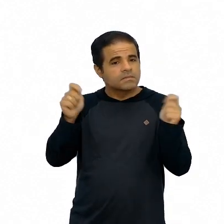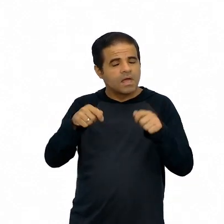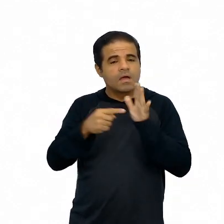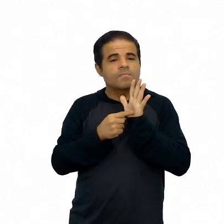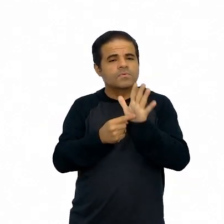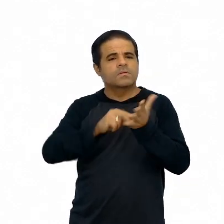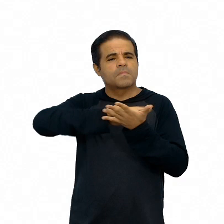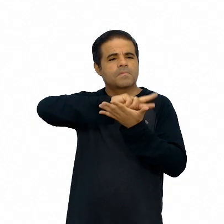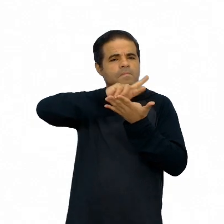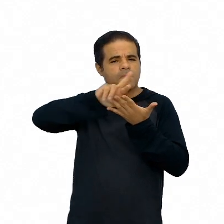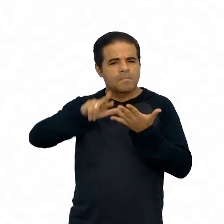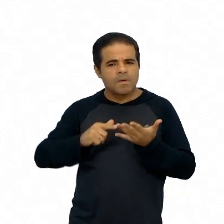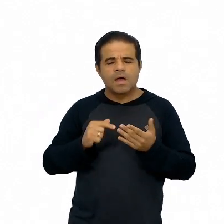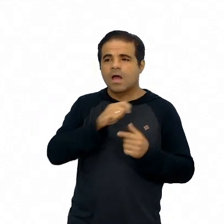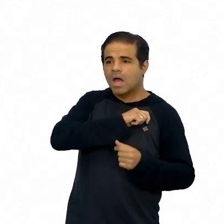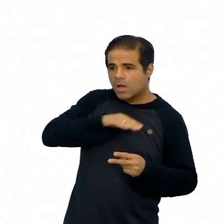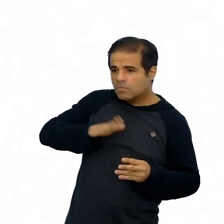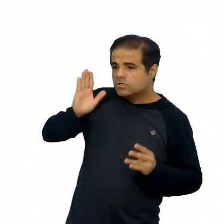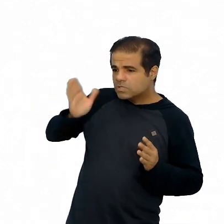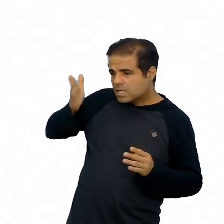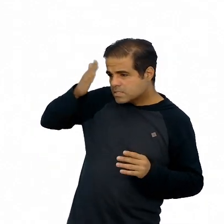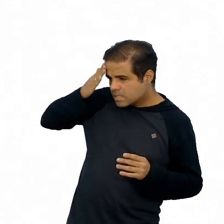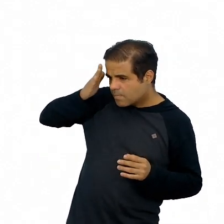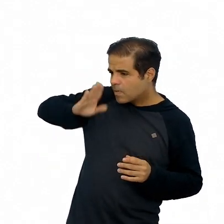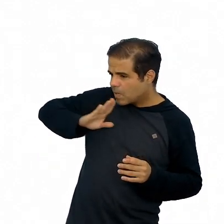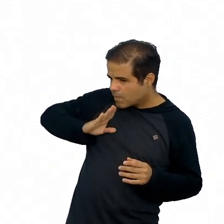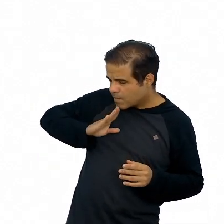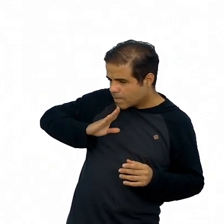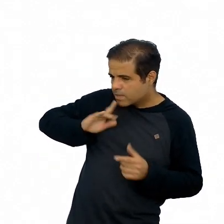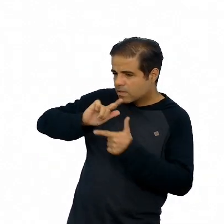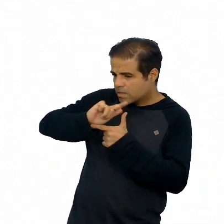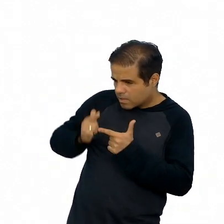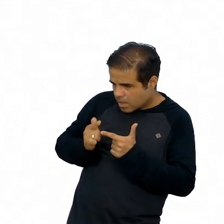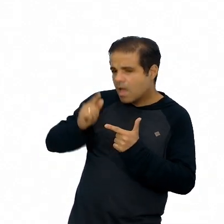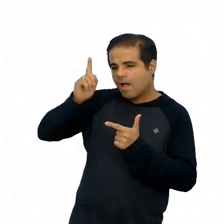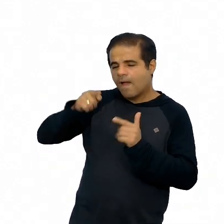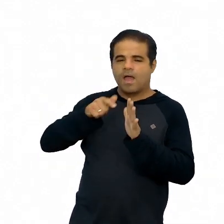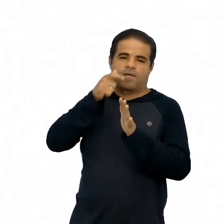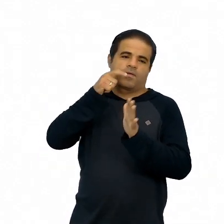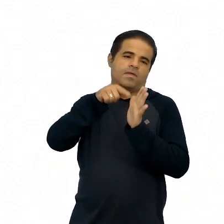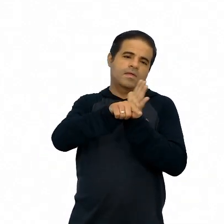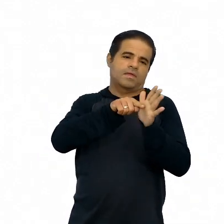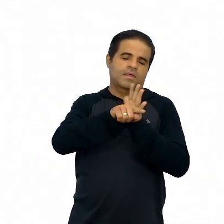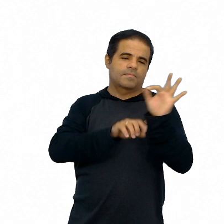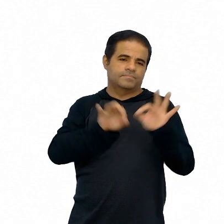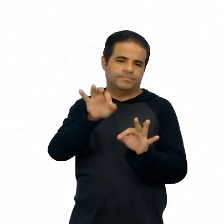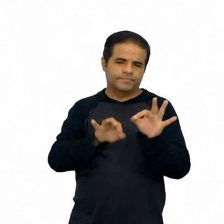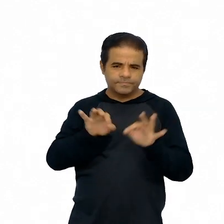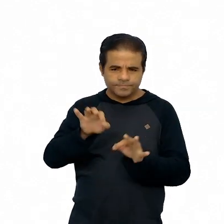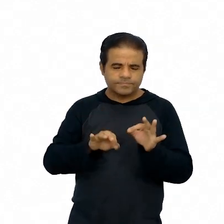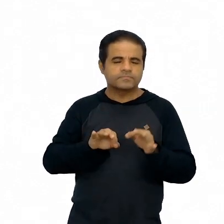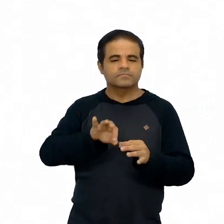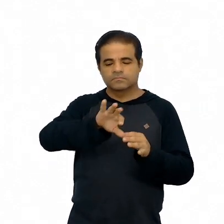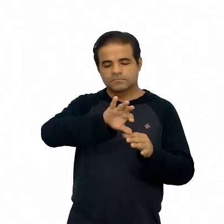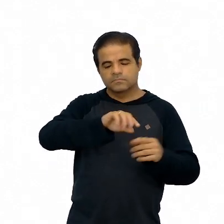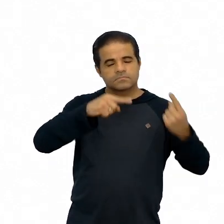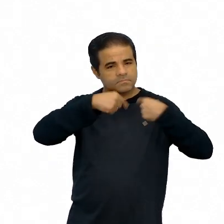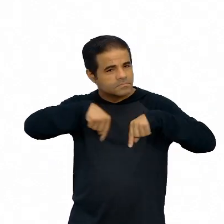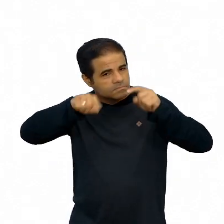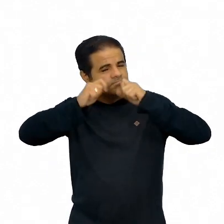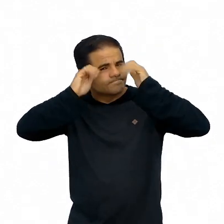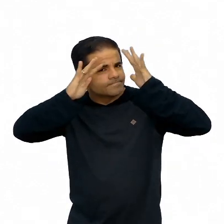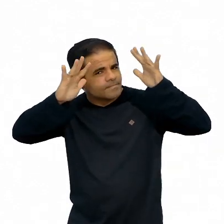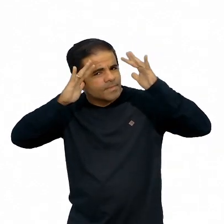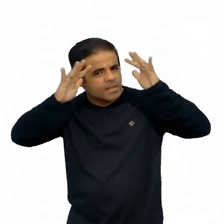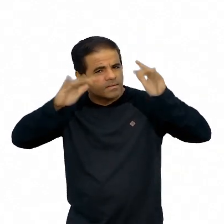mostrar muito do que o meu aluno conhece ou não de geometria. Então, analisar essas resoluções, analisar esse pensamento do aluno,